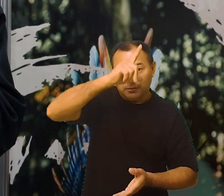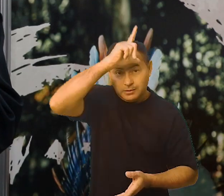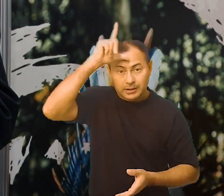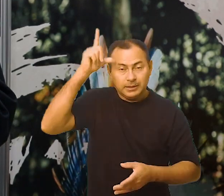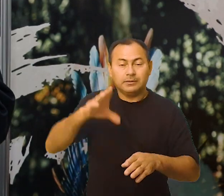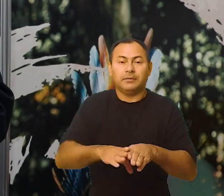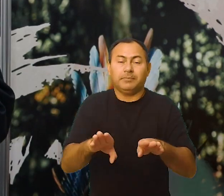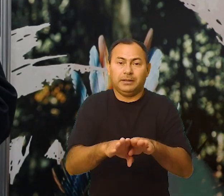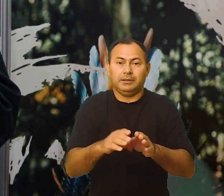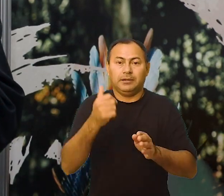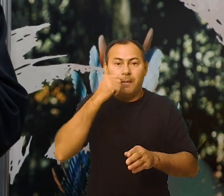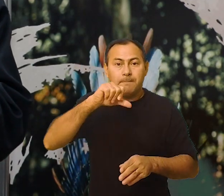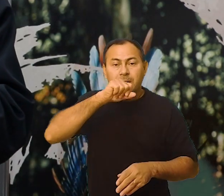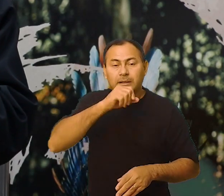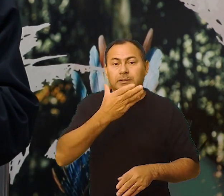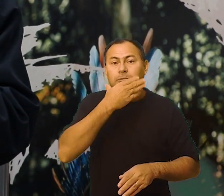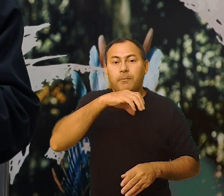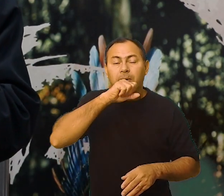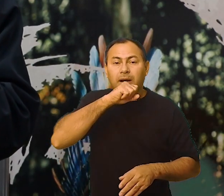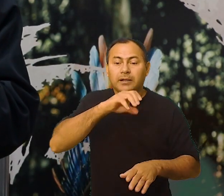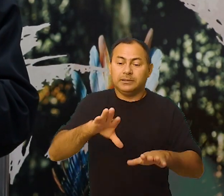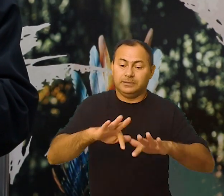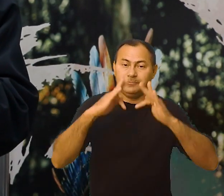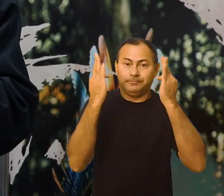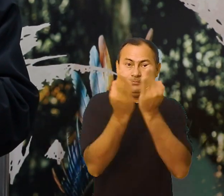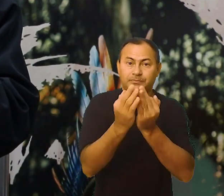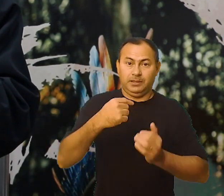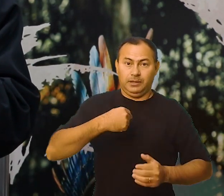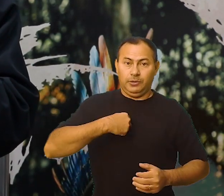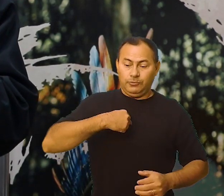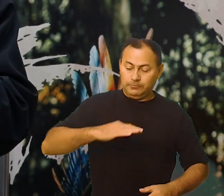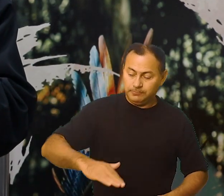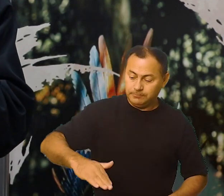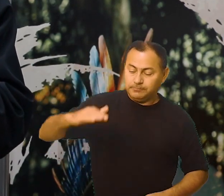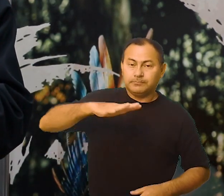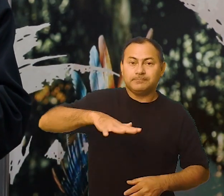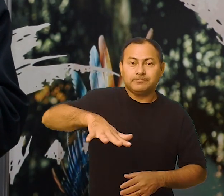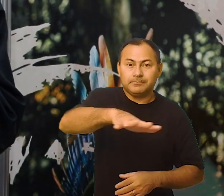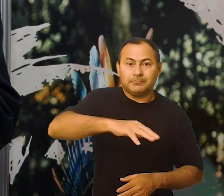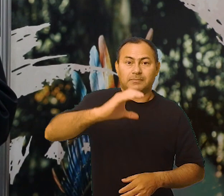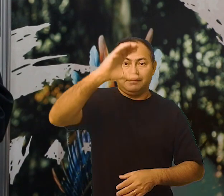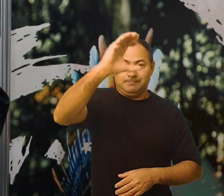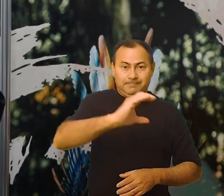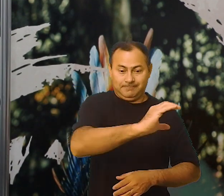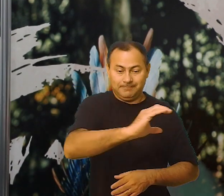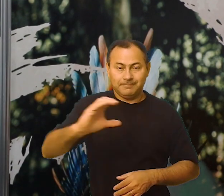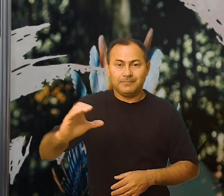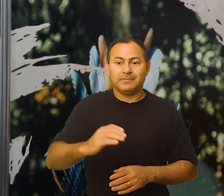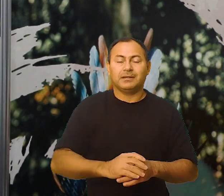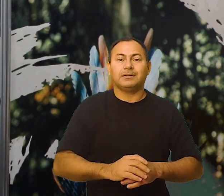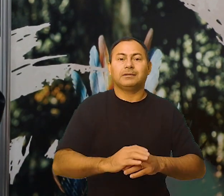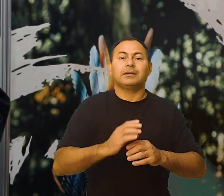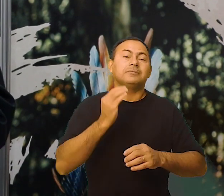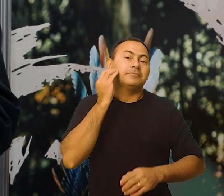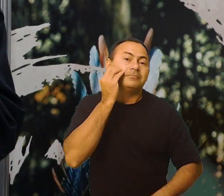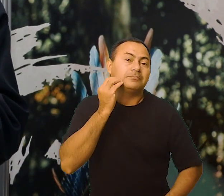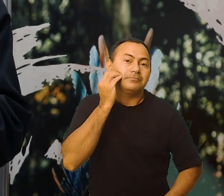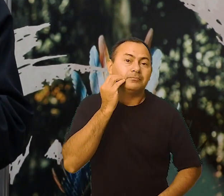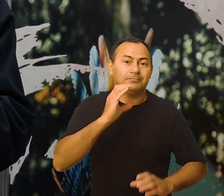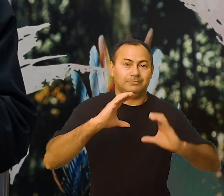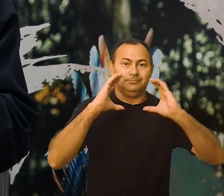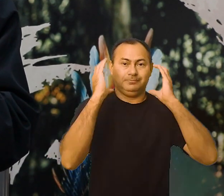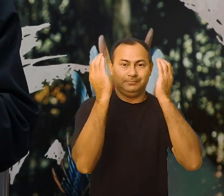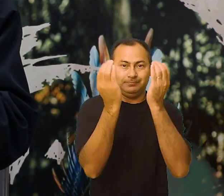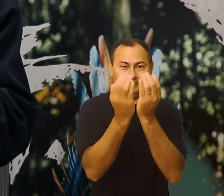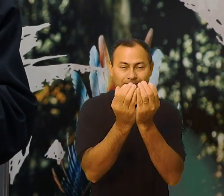mãe, do pai, dos parentes, então eu cresci nesse ambiente católico, daquelas experiências das